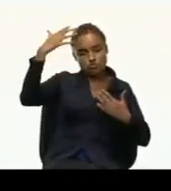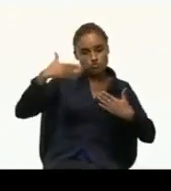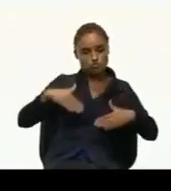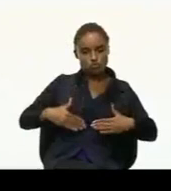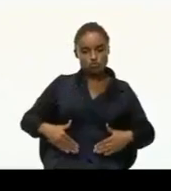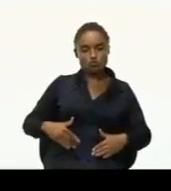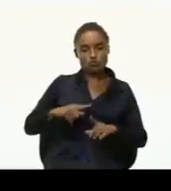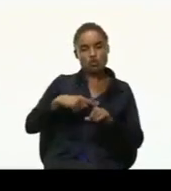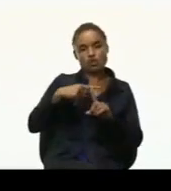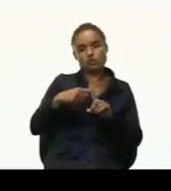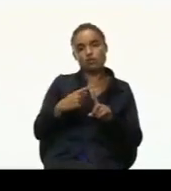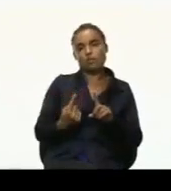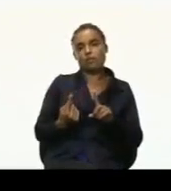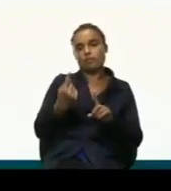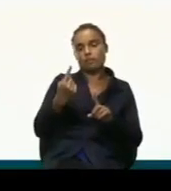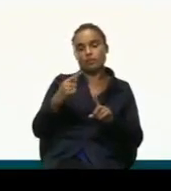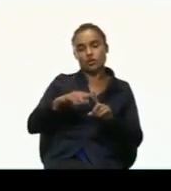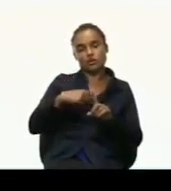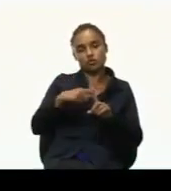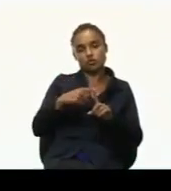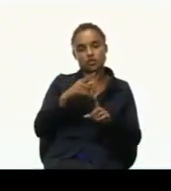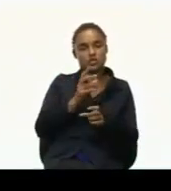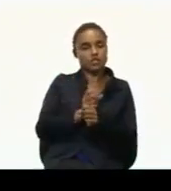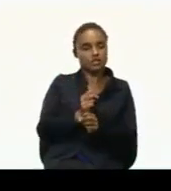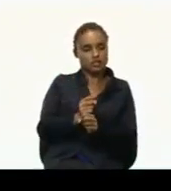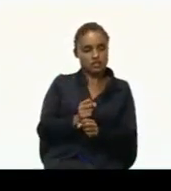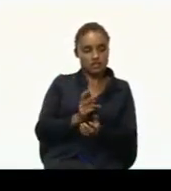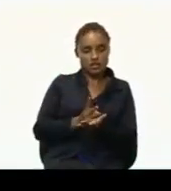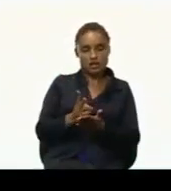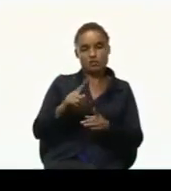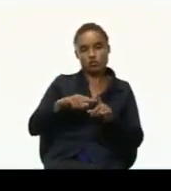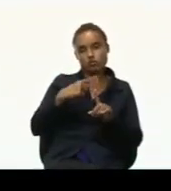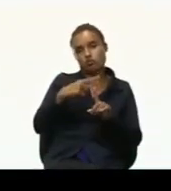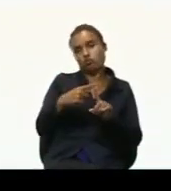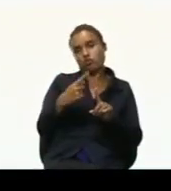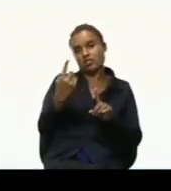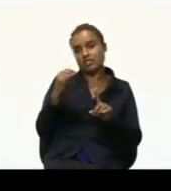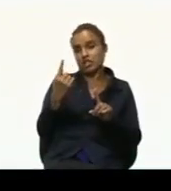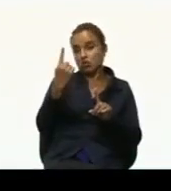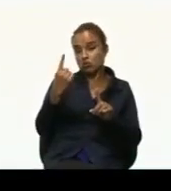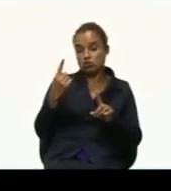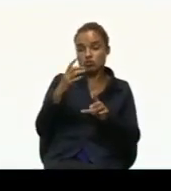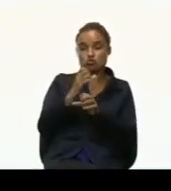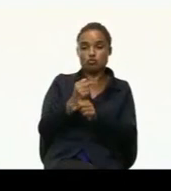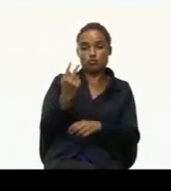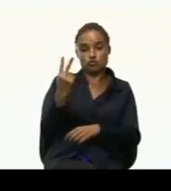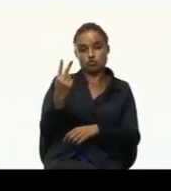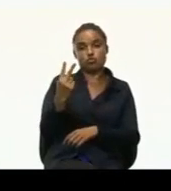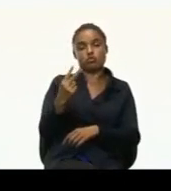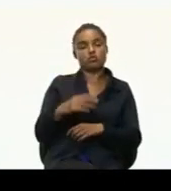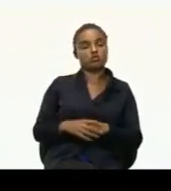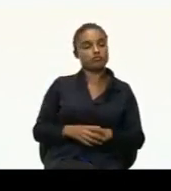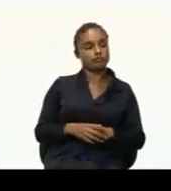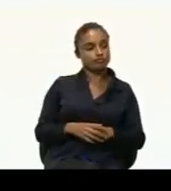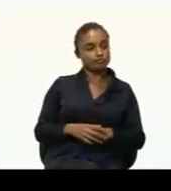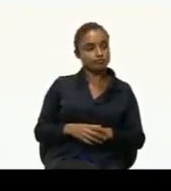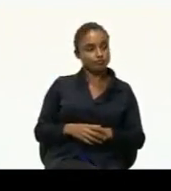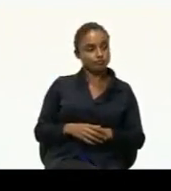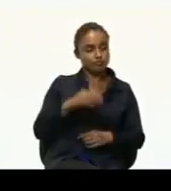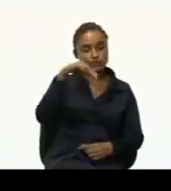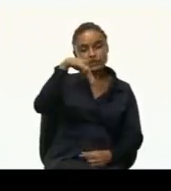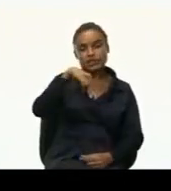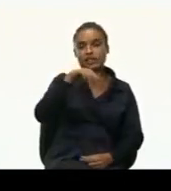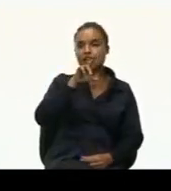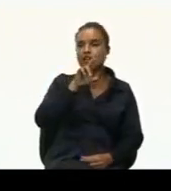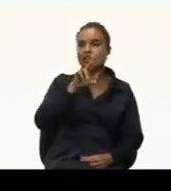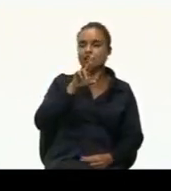cima. Ok, limpar aqui o quadro, abrir um quadro branco de novo. Aí a gente começa a calcular. A nossa NR, ela fala